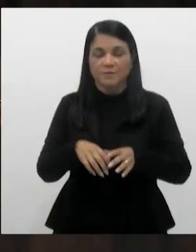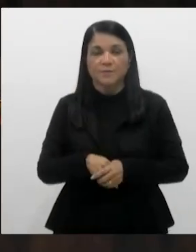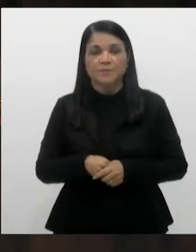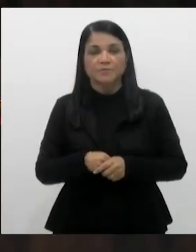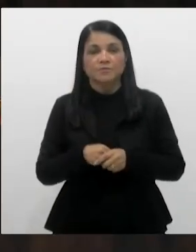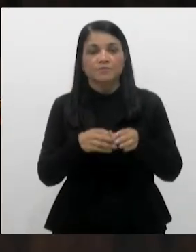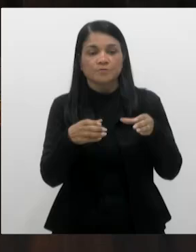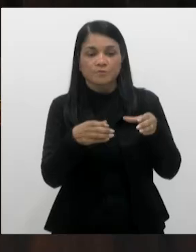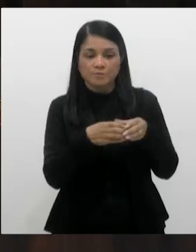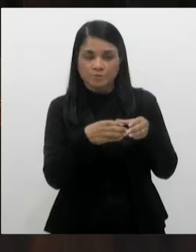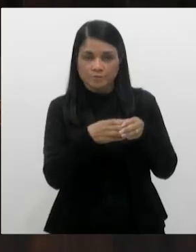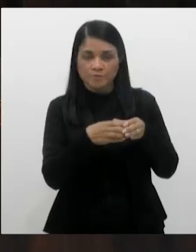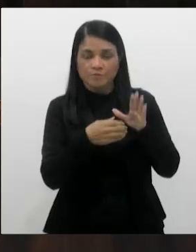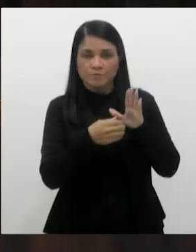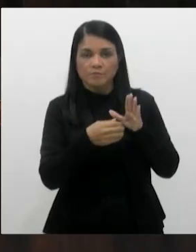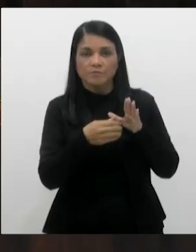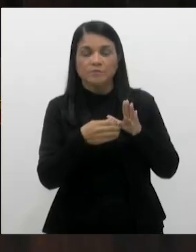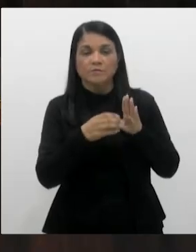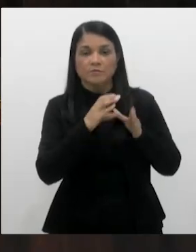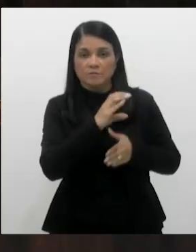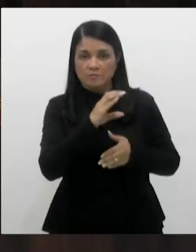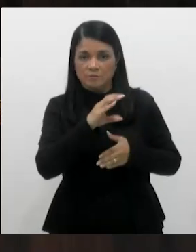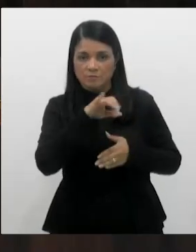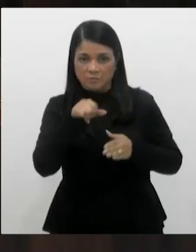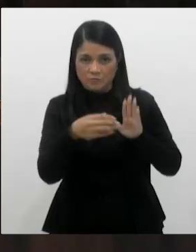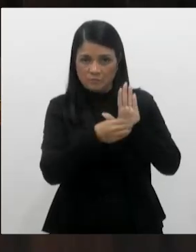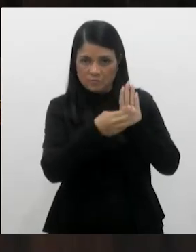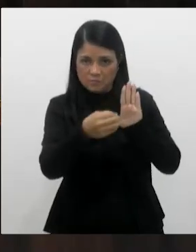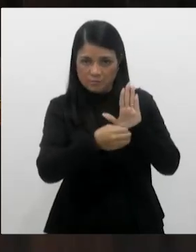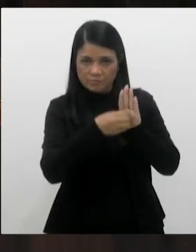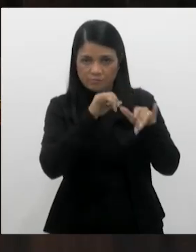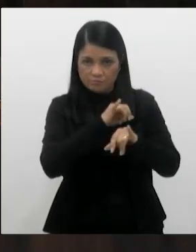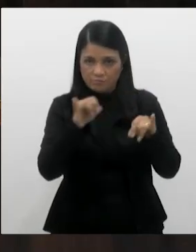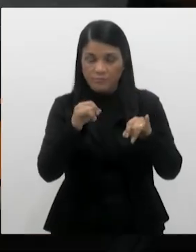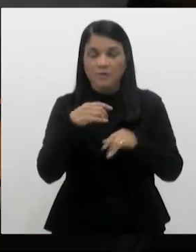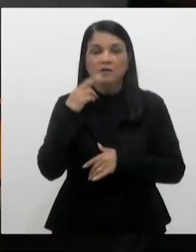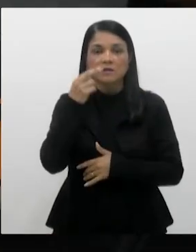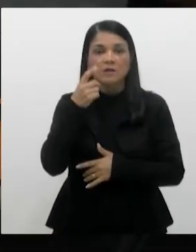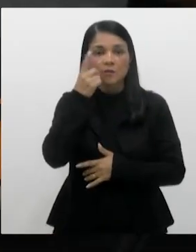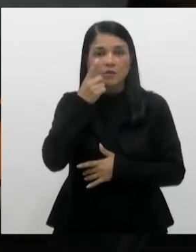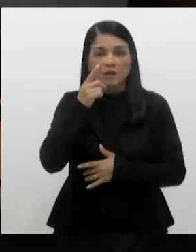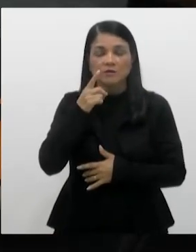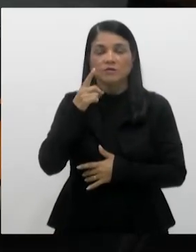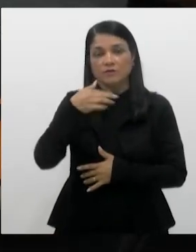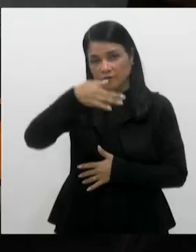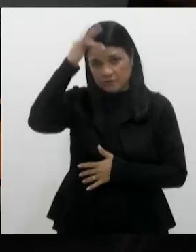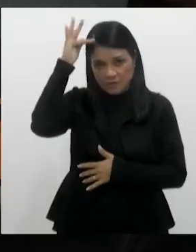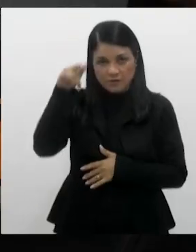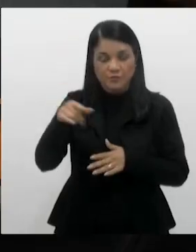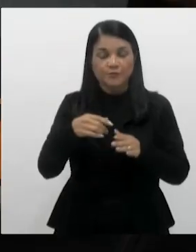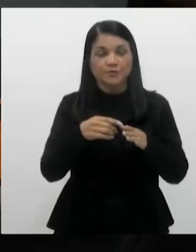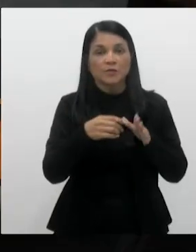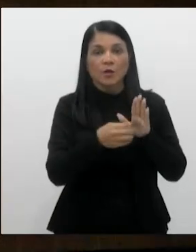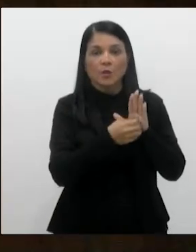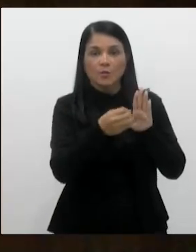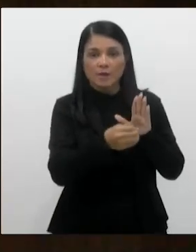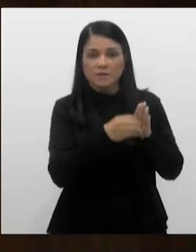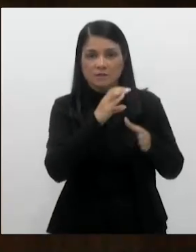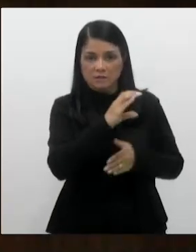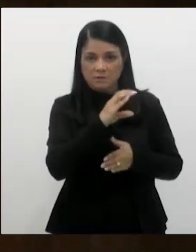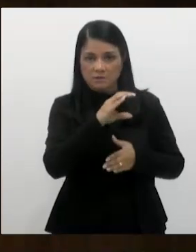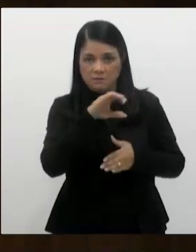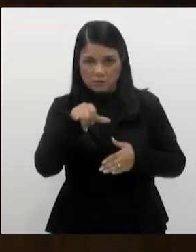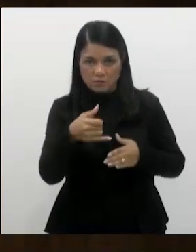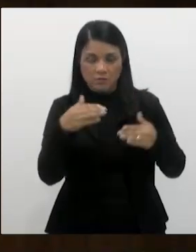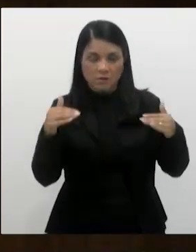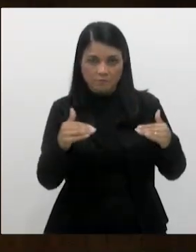Para emitir parecer pela Comissão de Constituição e Justiça, deputado Fred Pacheco. Presidente, parecer da CCJ é pela